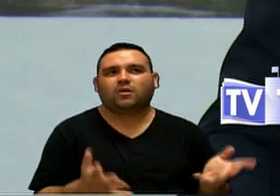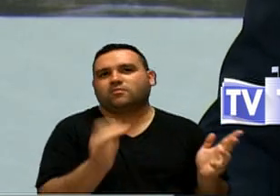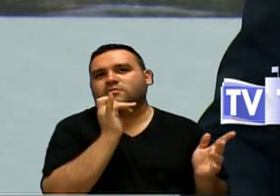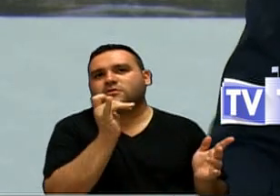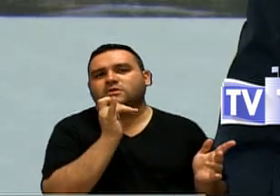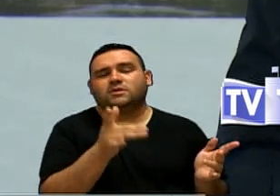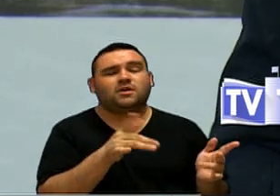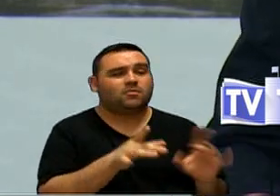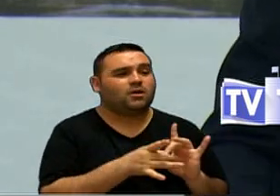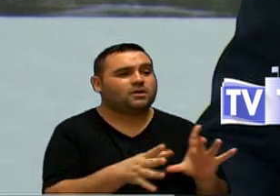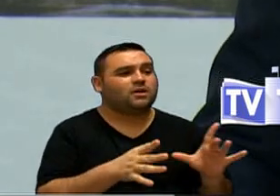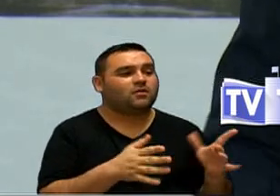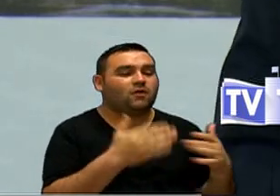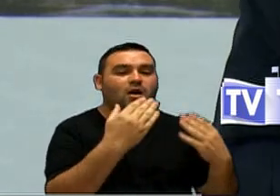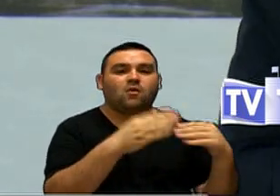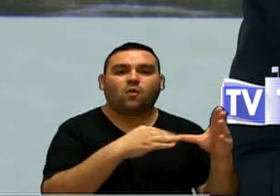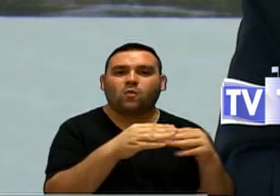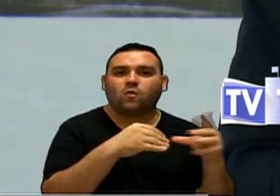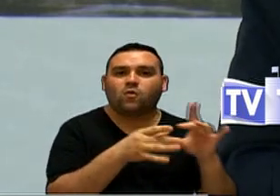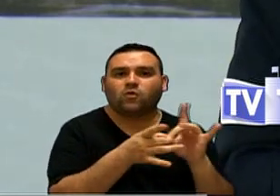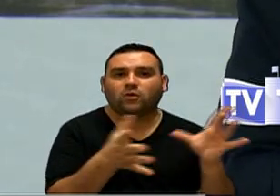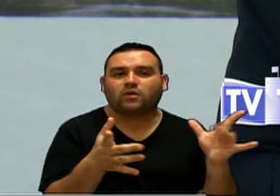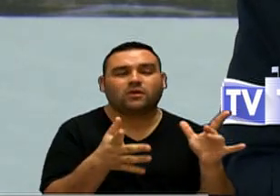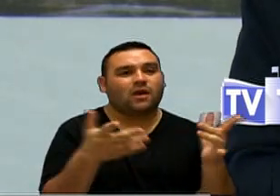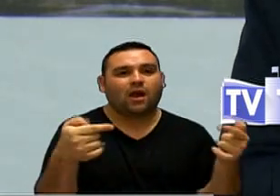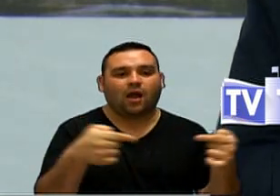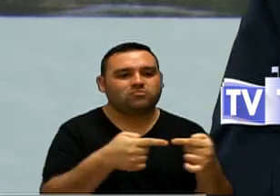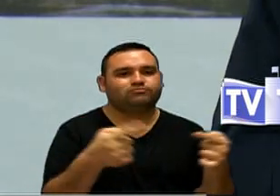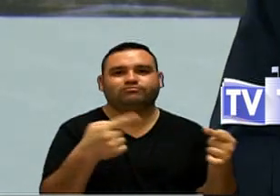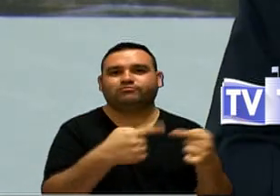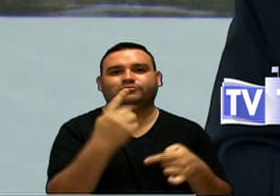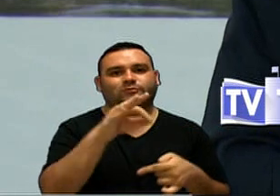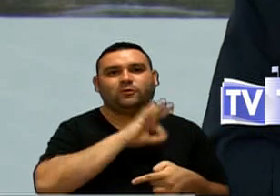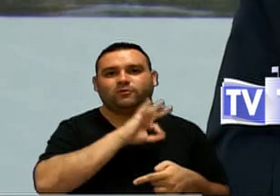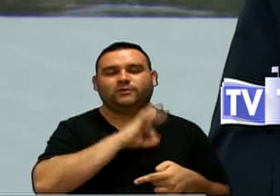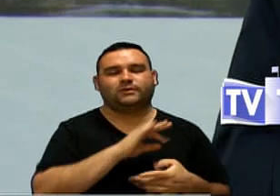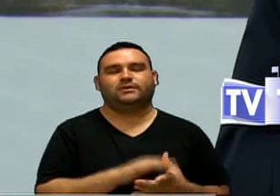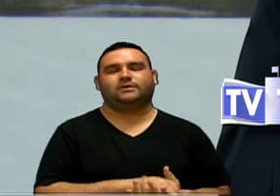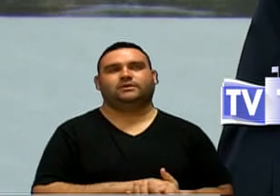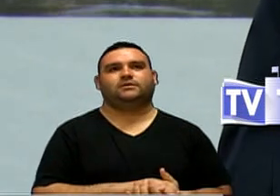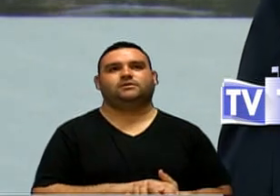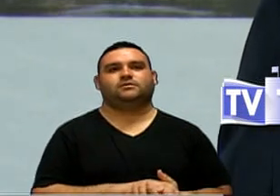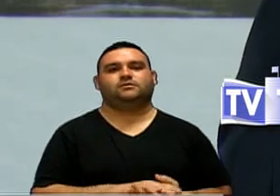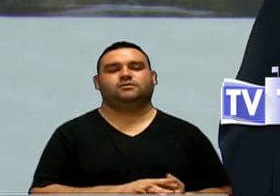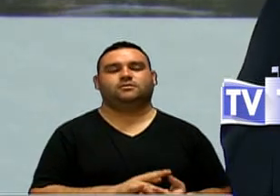exemplo, autorização para abertura de concursos, etc. Isso não cabe à polícia, cabe ao governo.